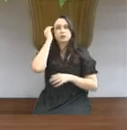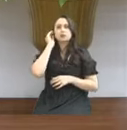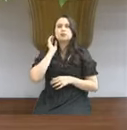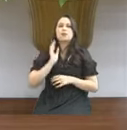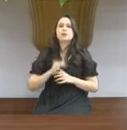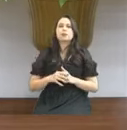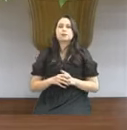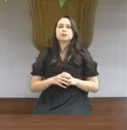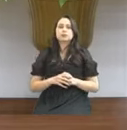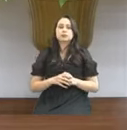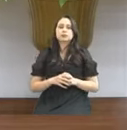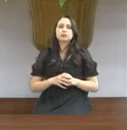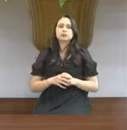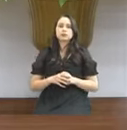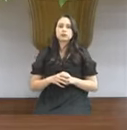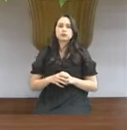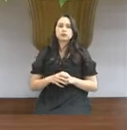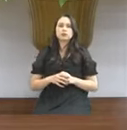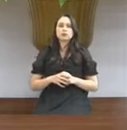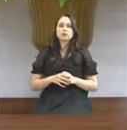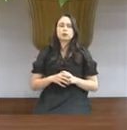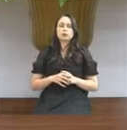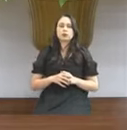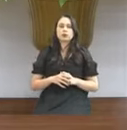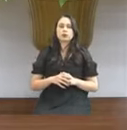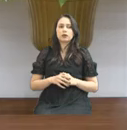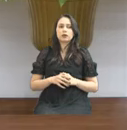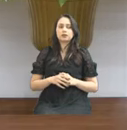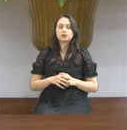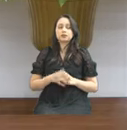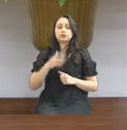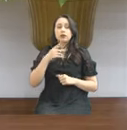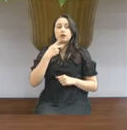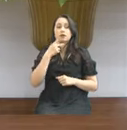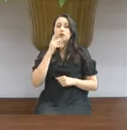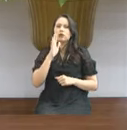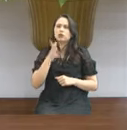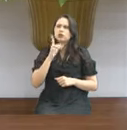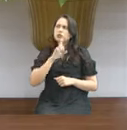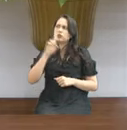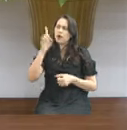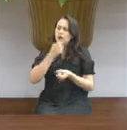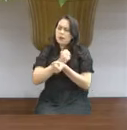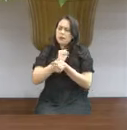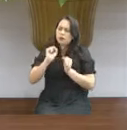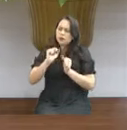que o nosso Deus é o Deus das coisas impossíveis.